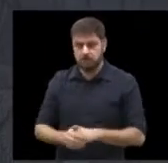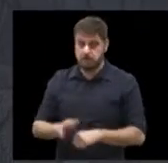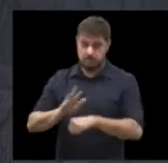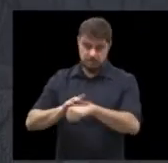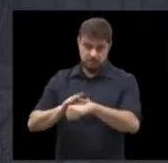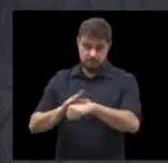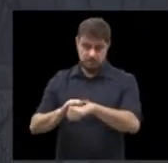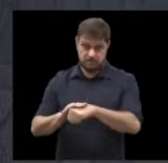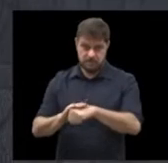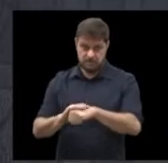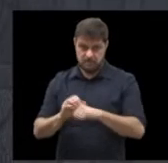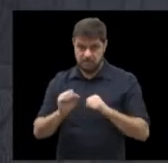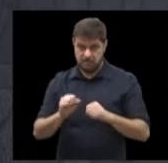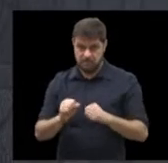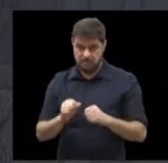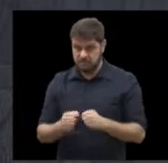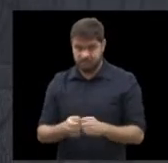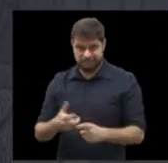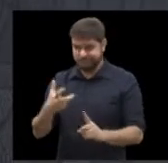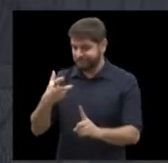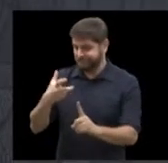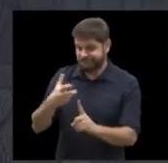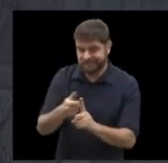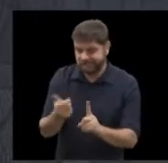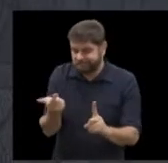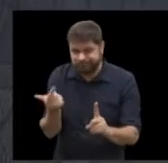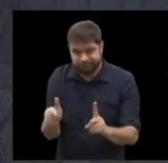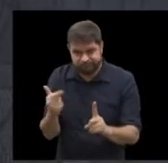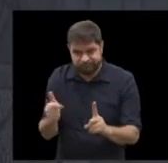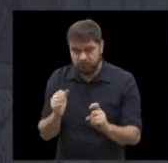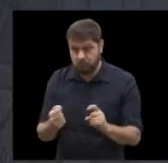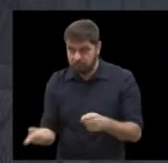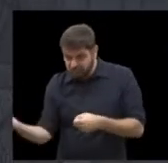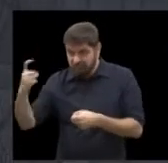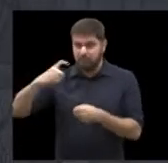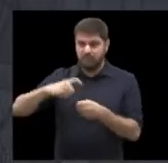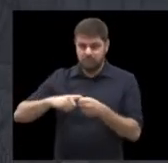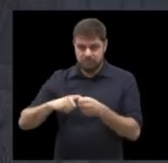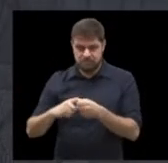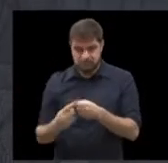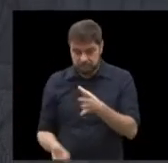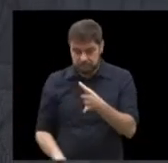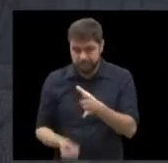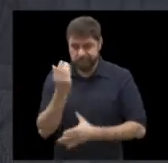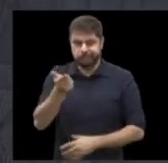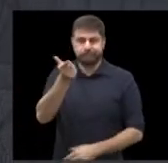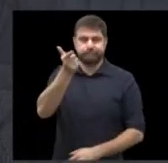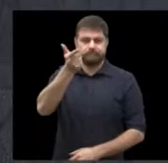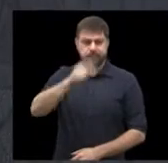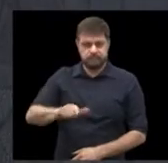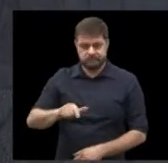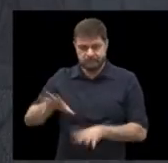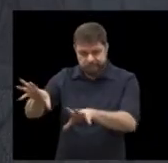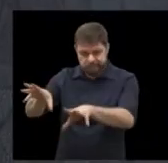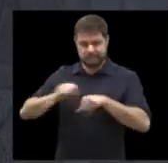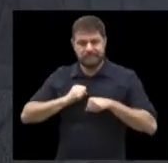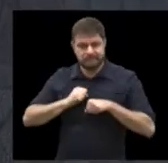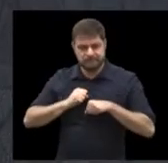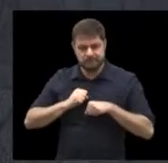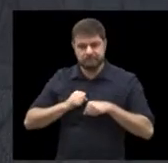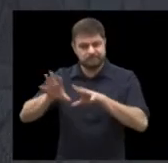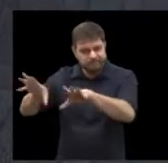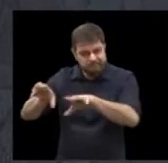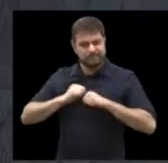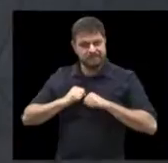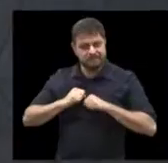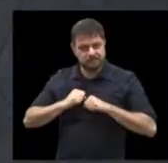pode... Não existe vacina contra ela, ela pode voltar, né? Pode ter uma coisa de uma recidiva da